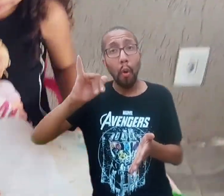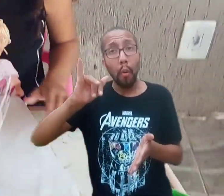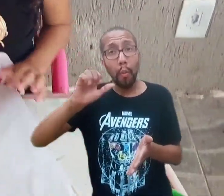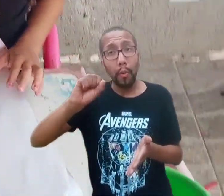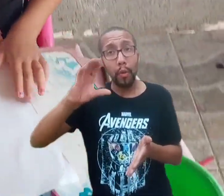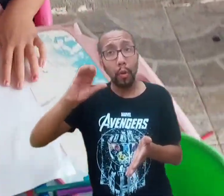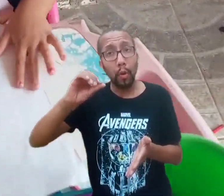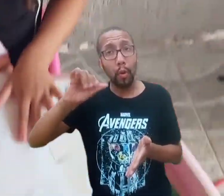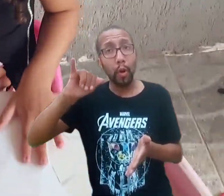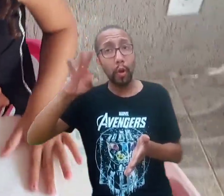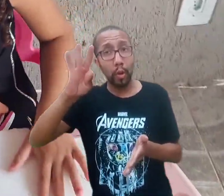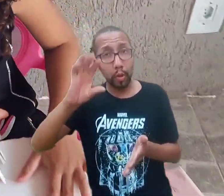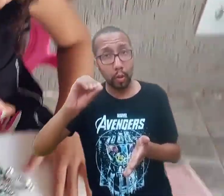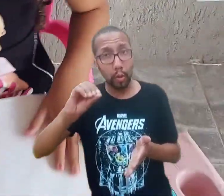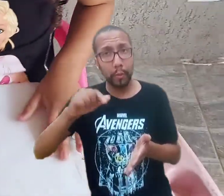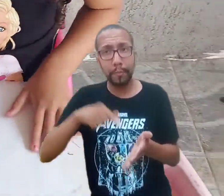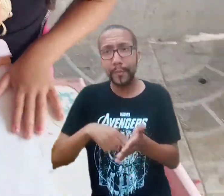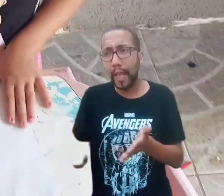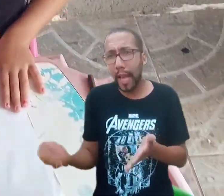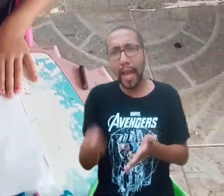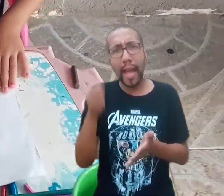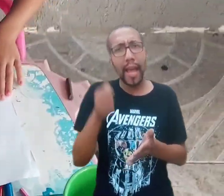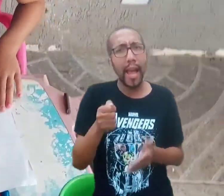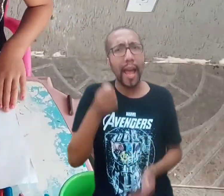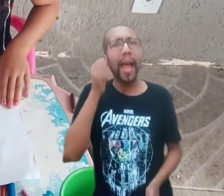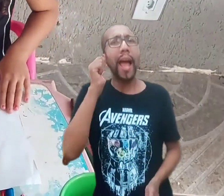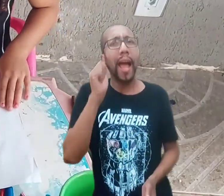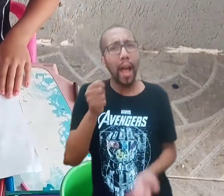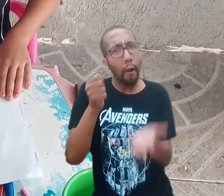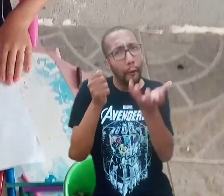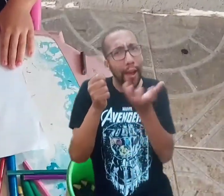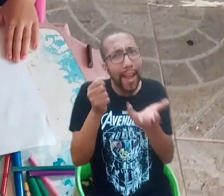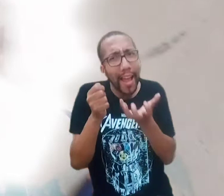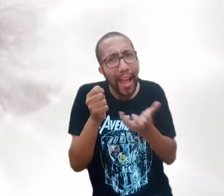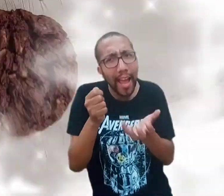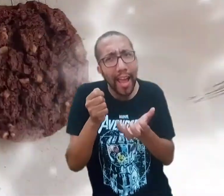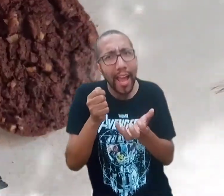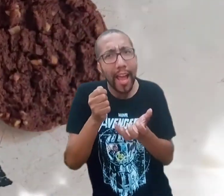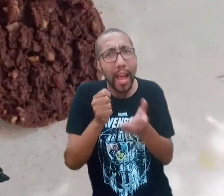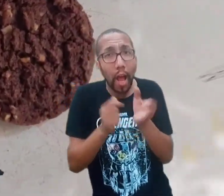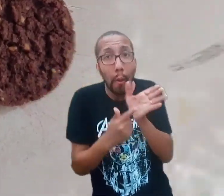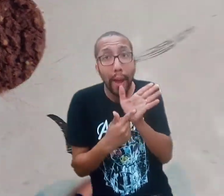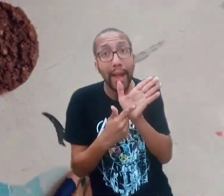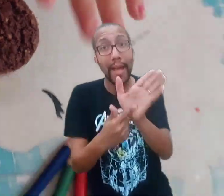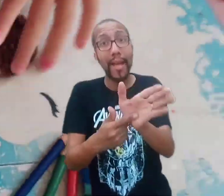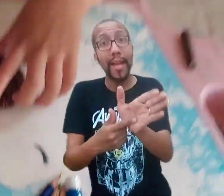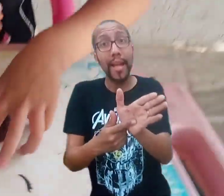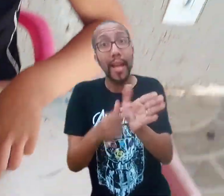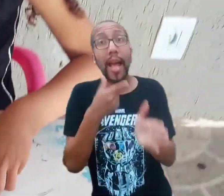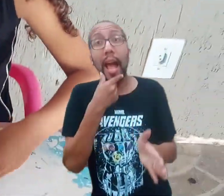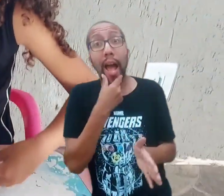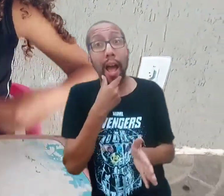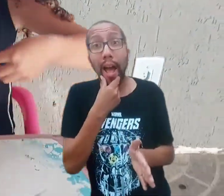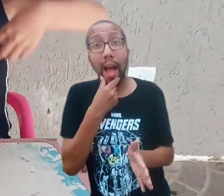cookies. Sabe, sabe, eu quero que constrói um biscoito assim. Uau, o